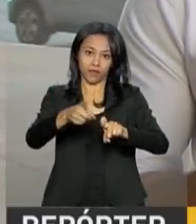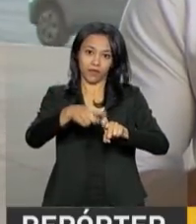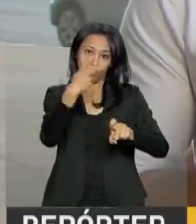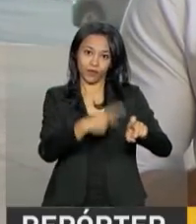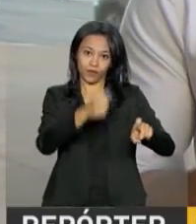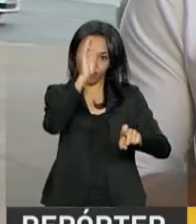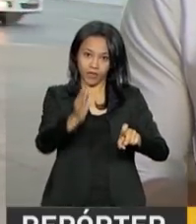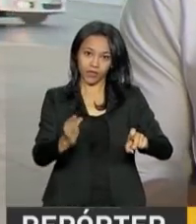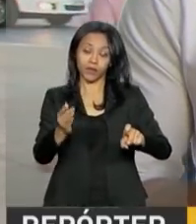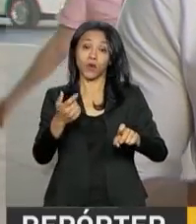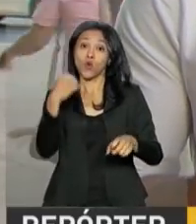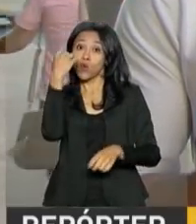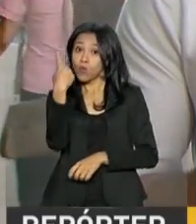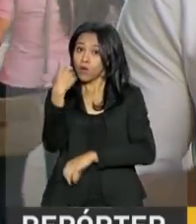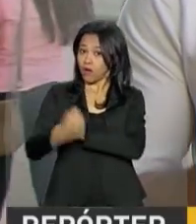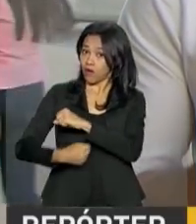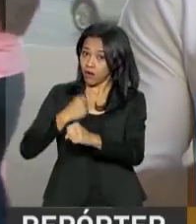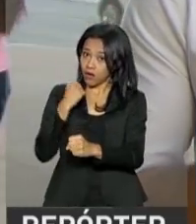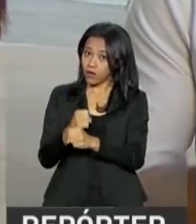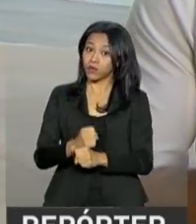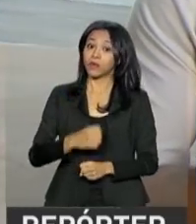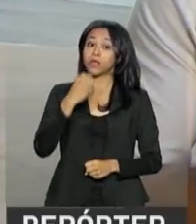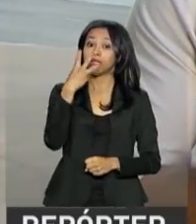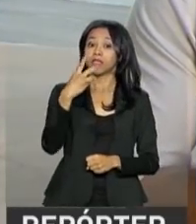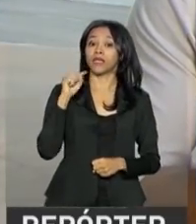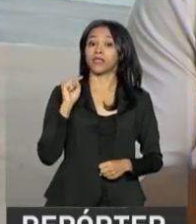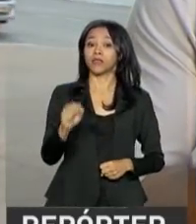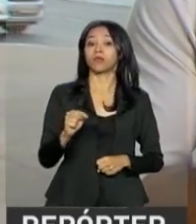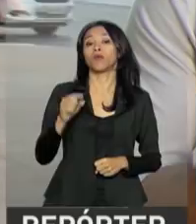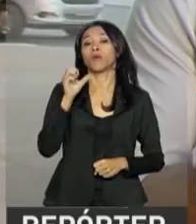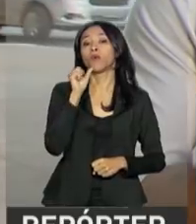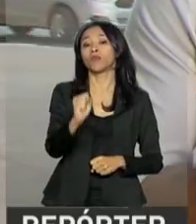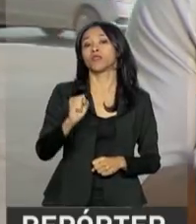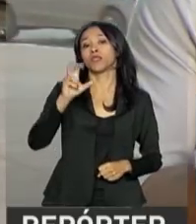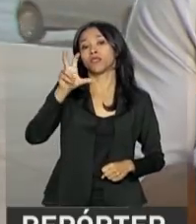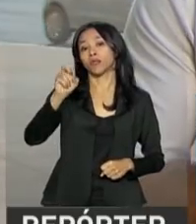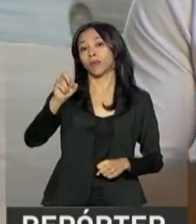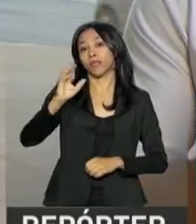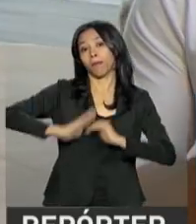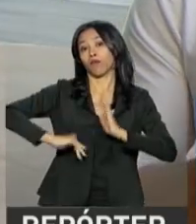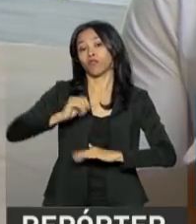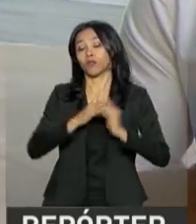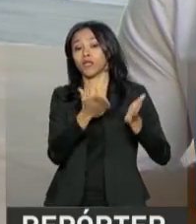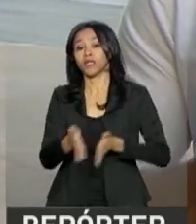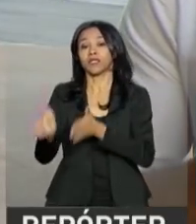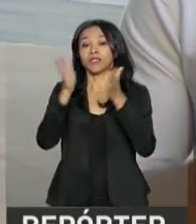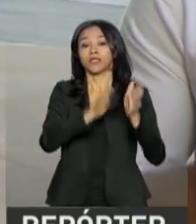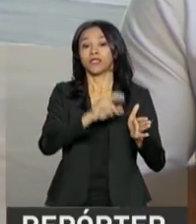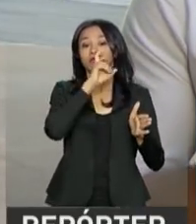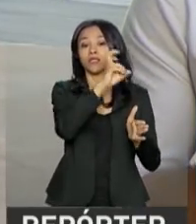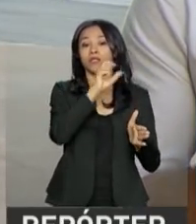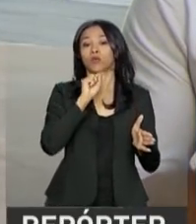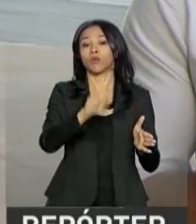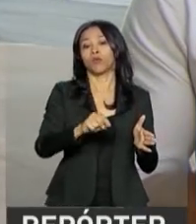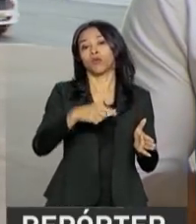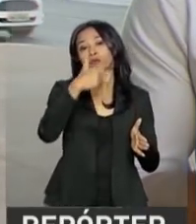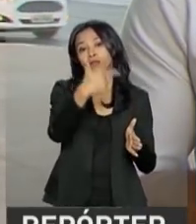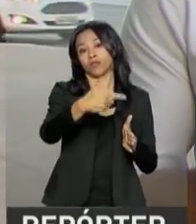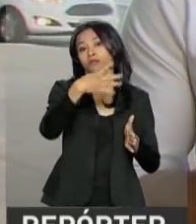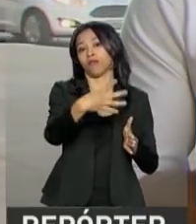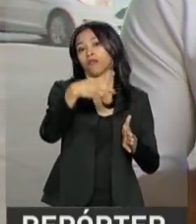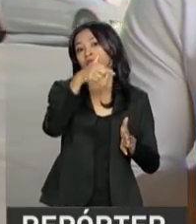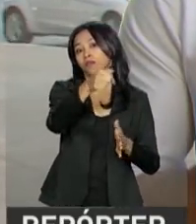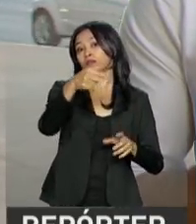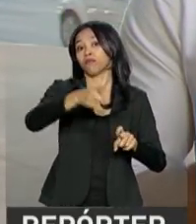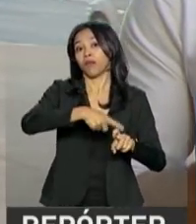em apenas um ano saltou de 3850 profissionais para 5.247 médicos